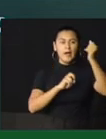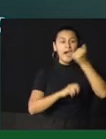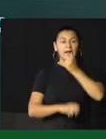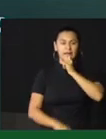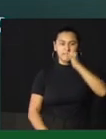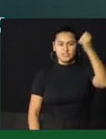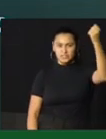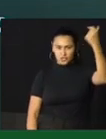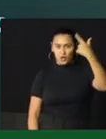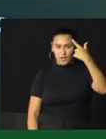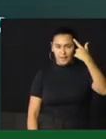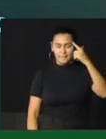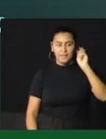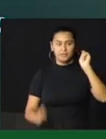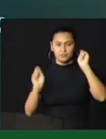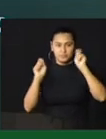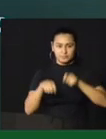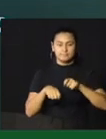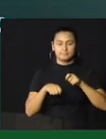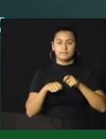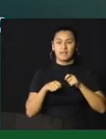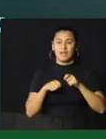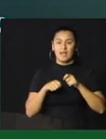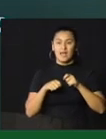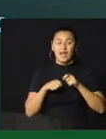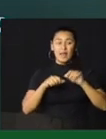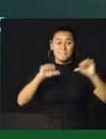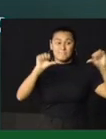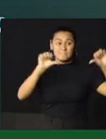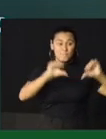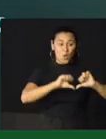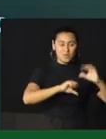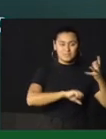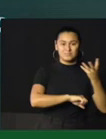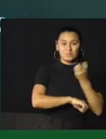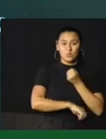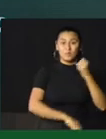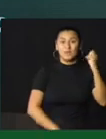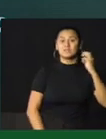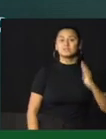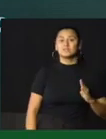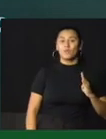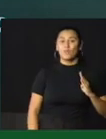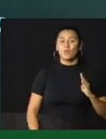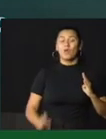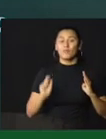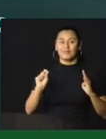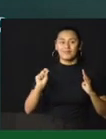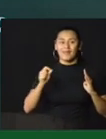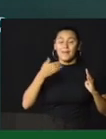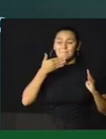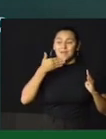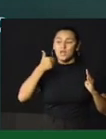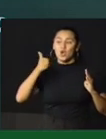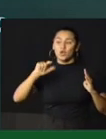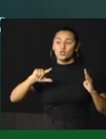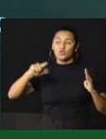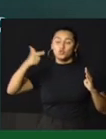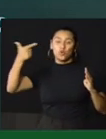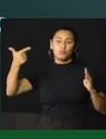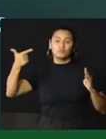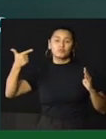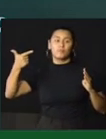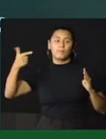captação de energia fotovoltaica a pior captação no Brasil é melhor do que a melhor captação na